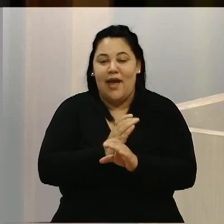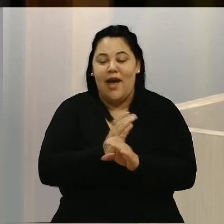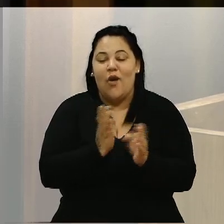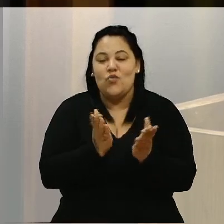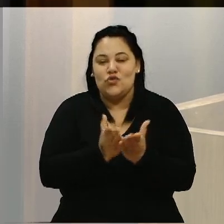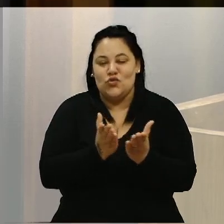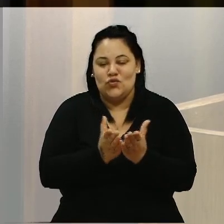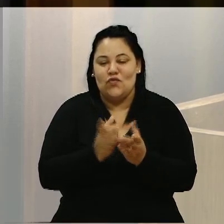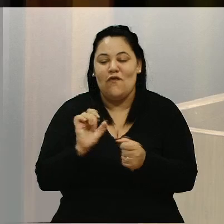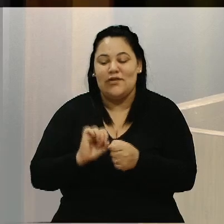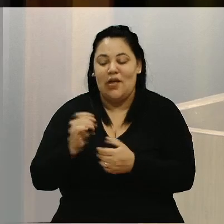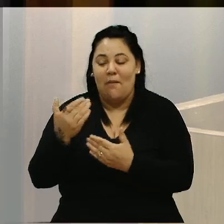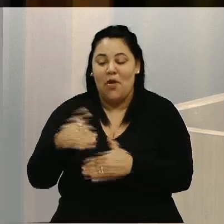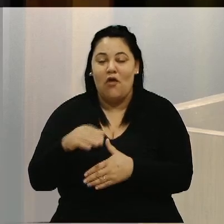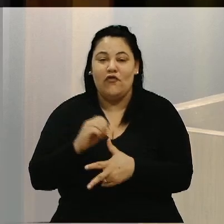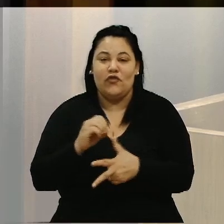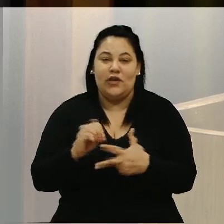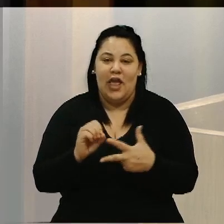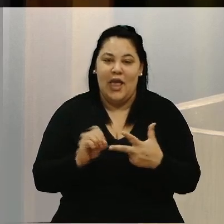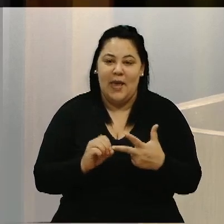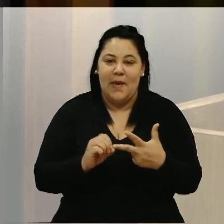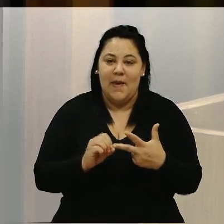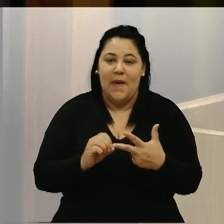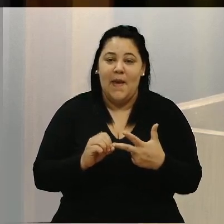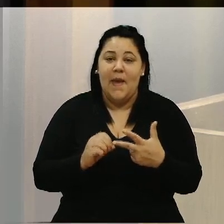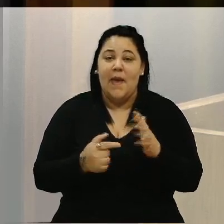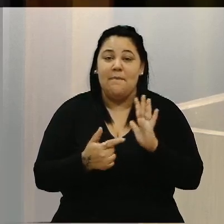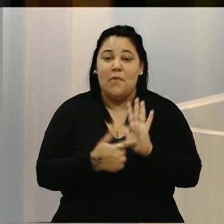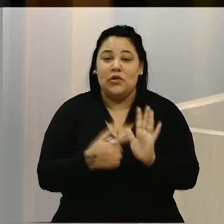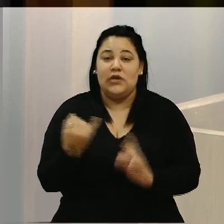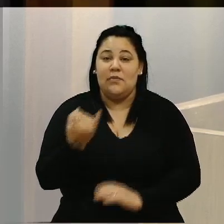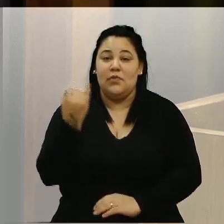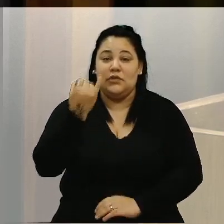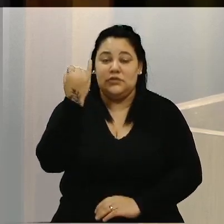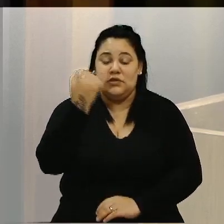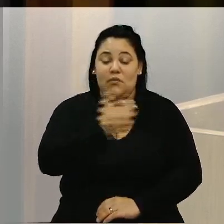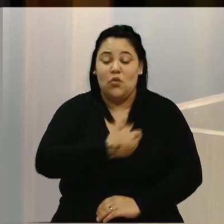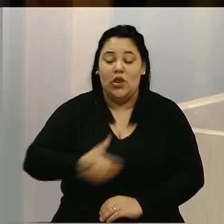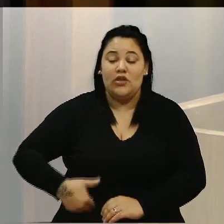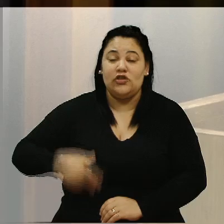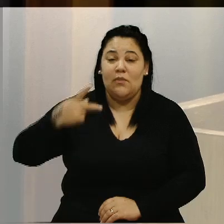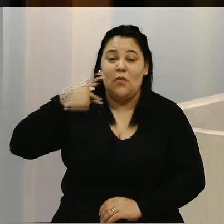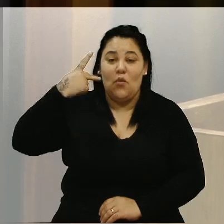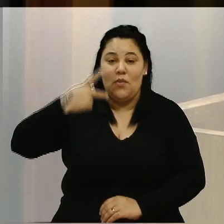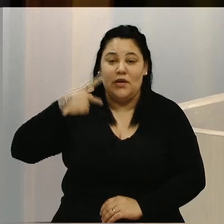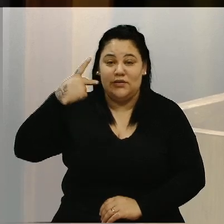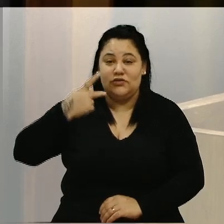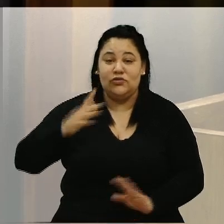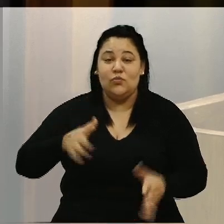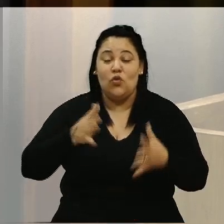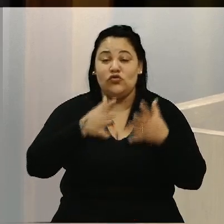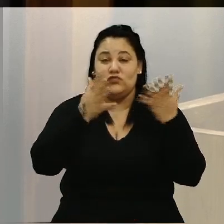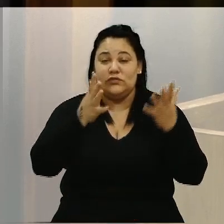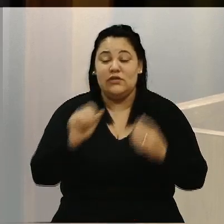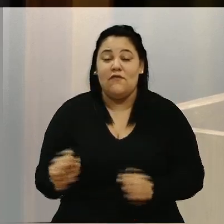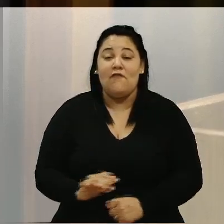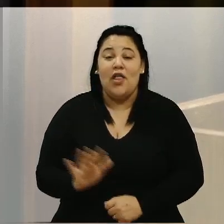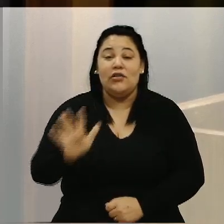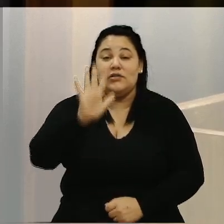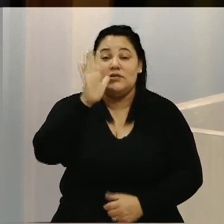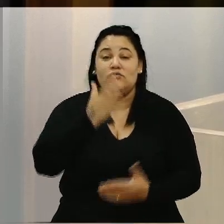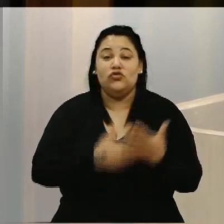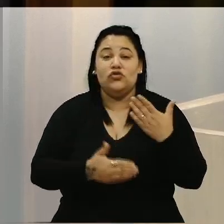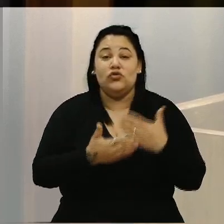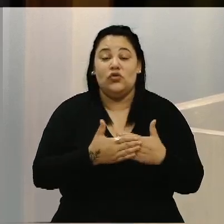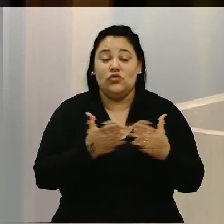prova e mostra a importância que a política pública de incentivo e valorização dos